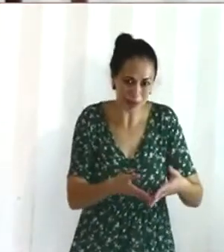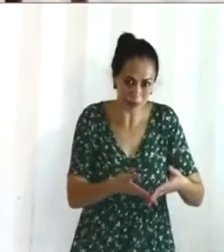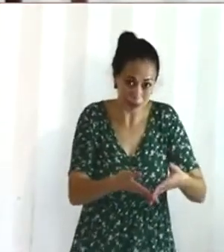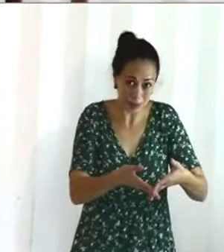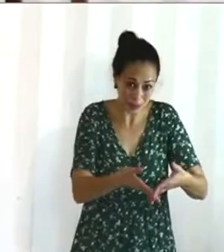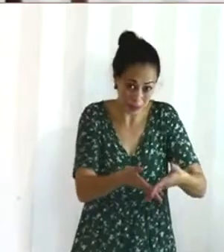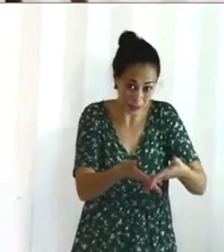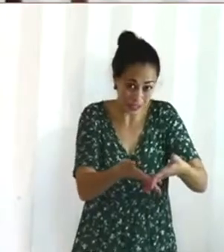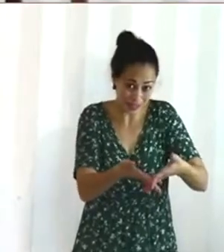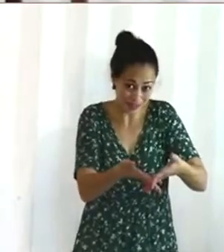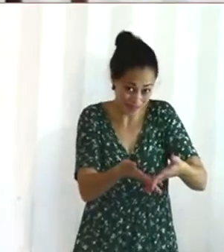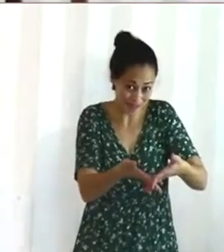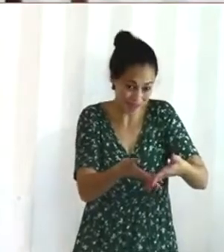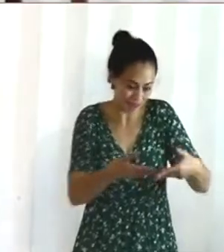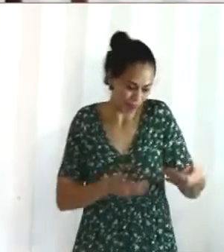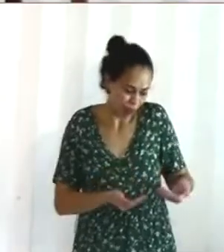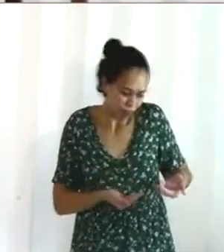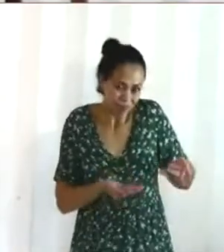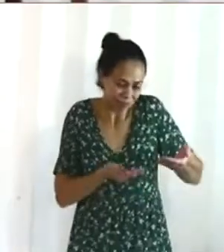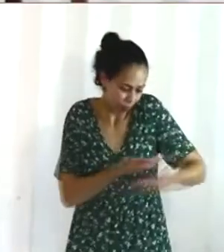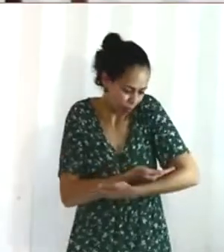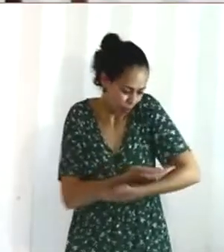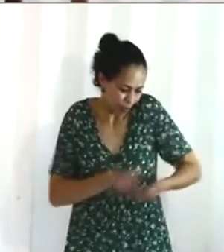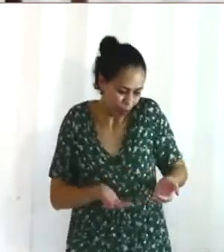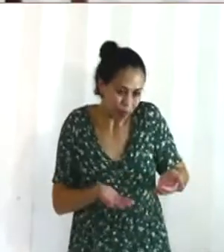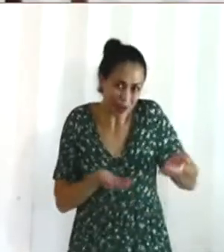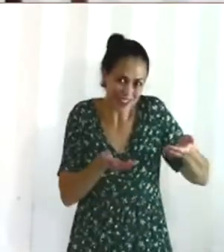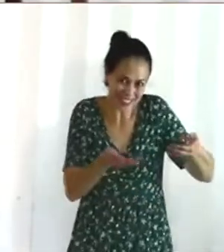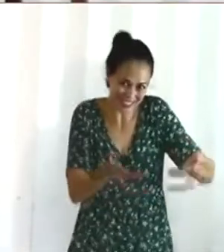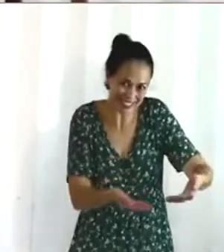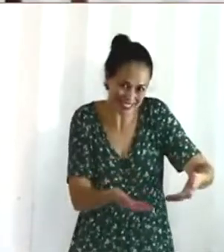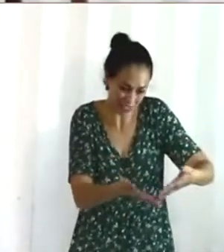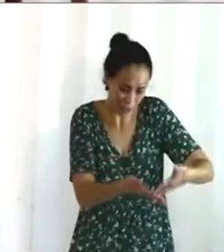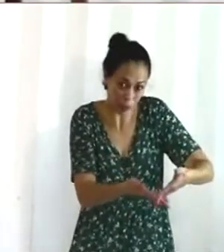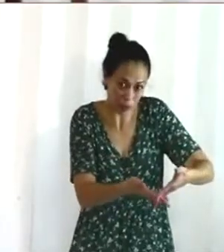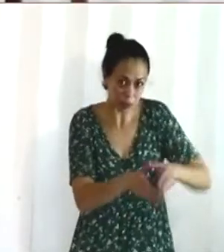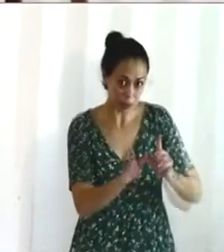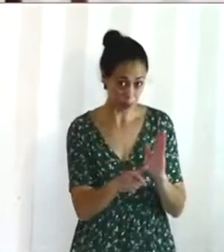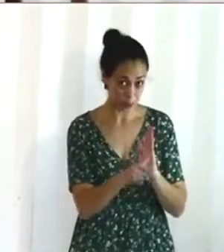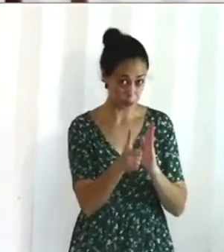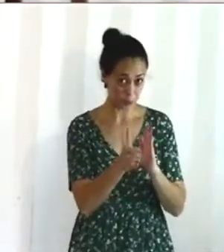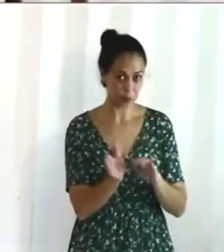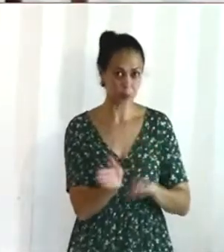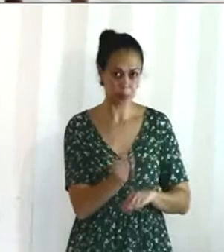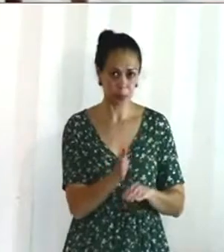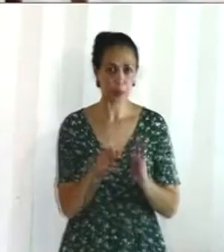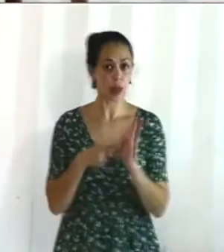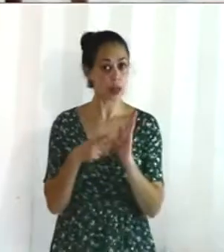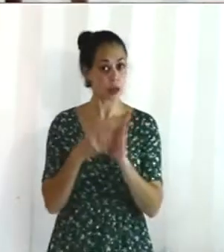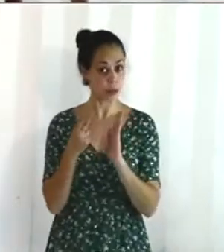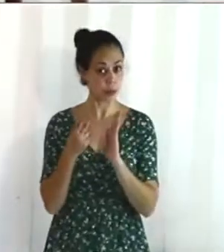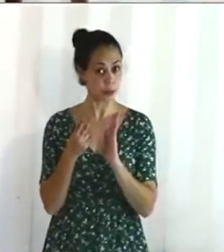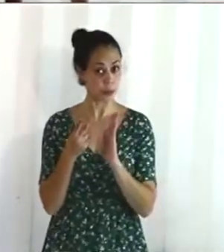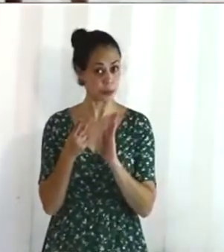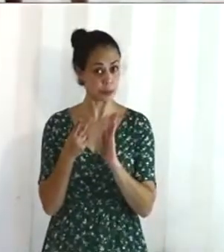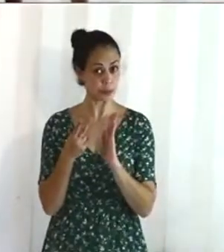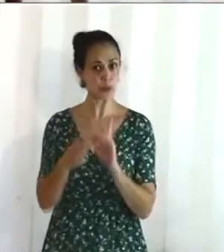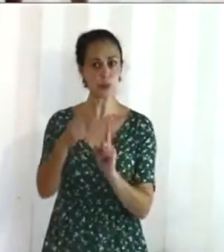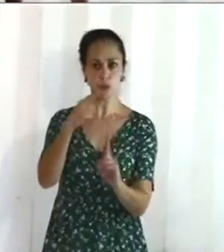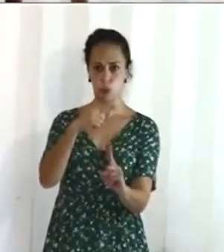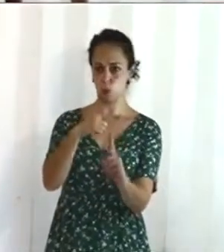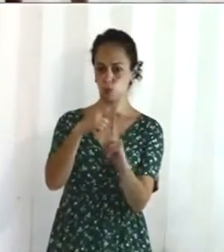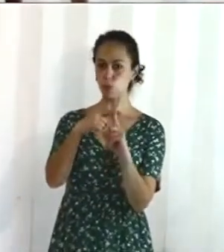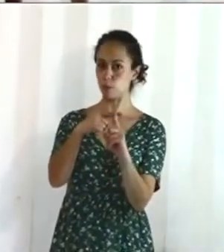falar manjedoura, então estou falando berço. Depois vocês vão desenhar uma cruz no